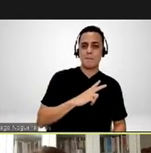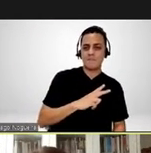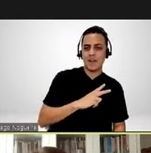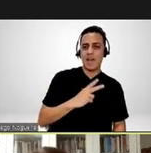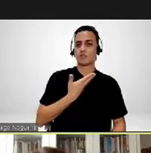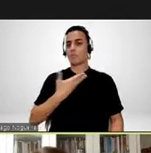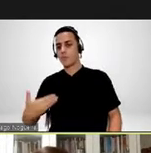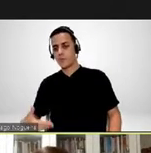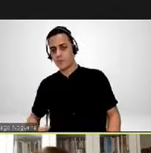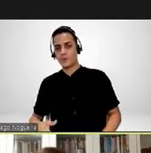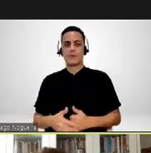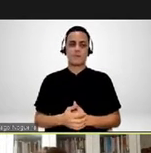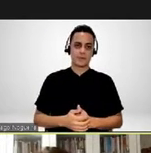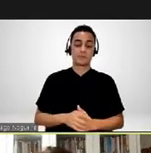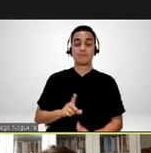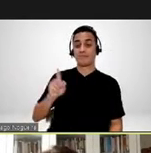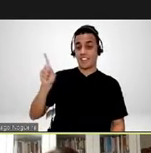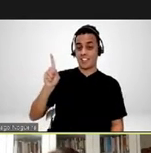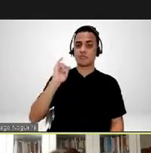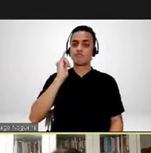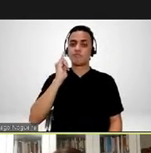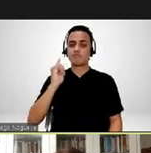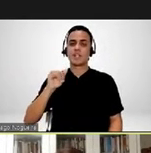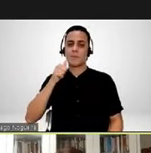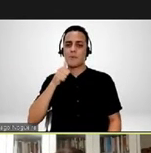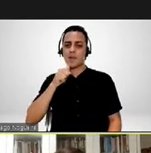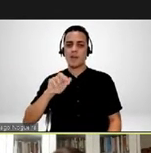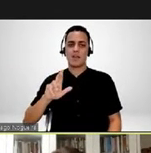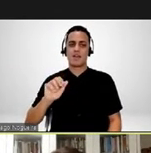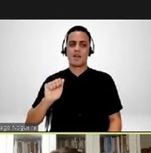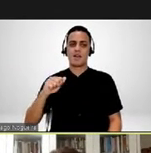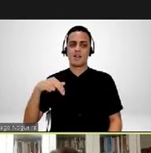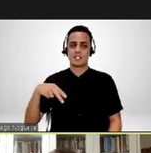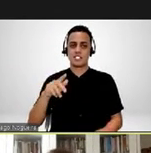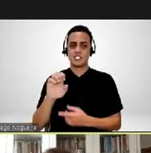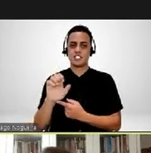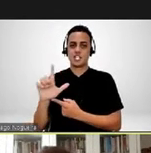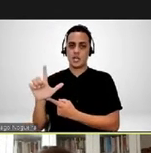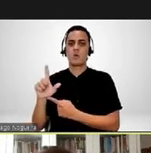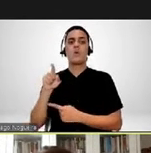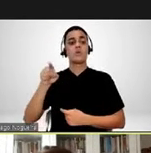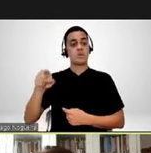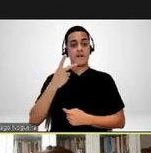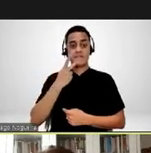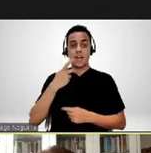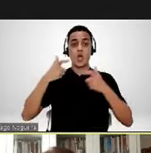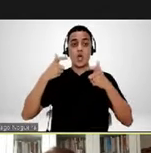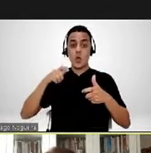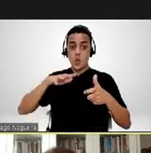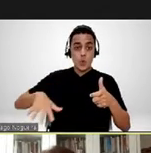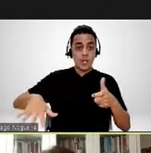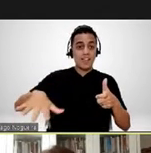Graças Rangel, em que ela resgata a GAP como um espaço de formação